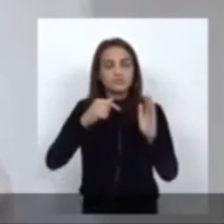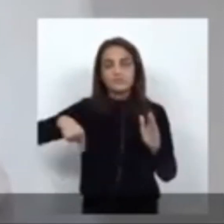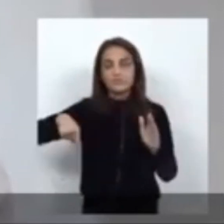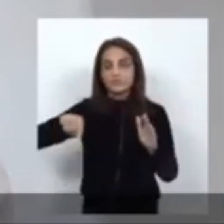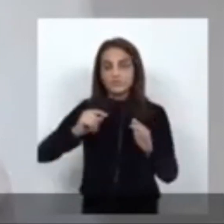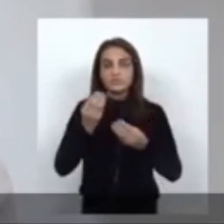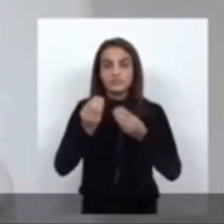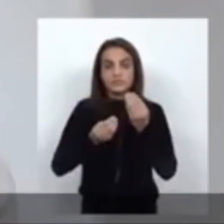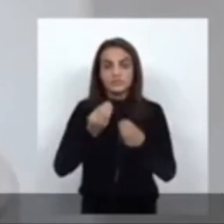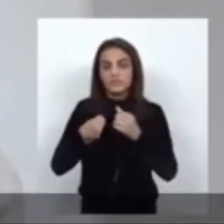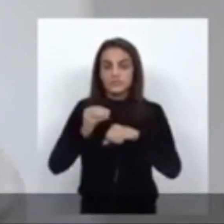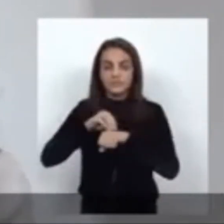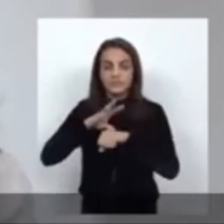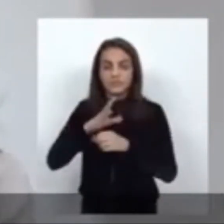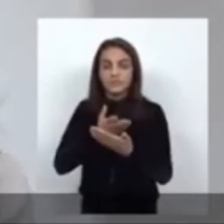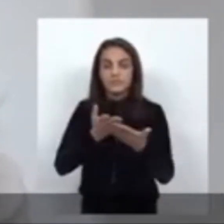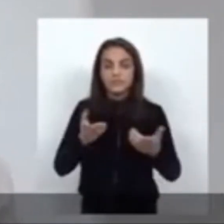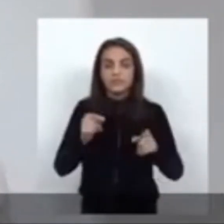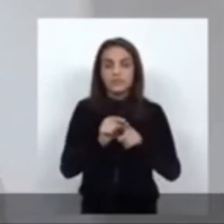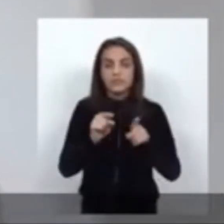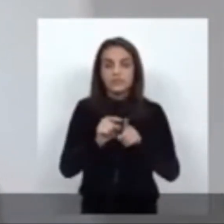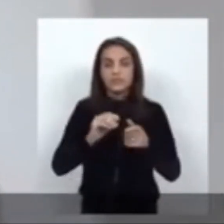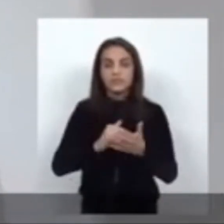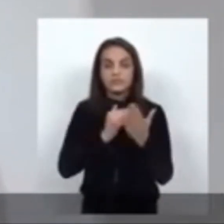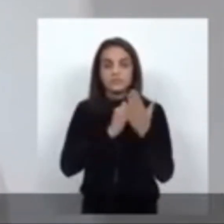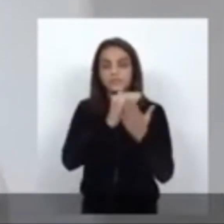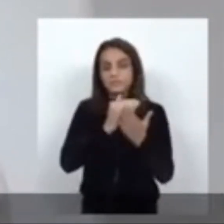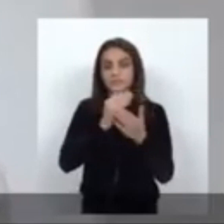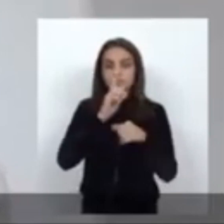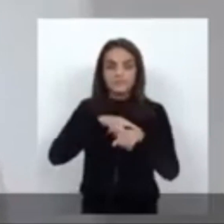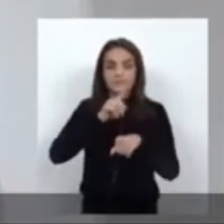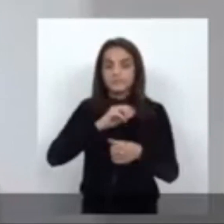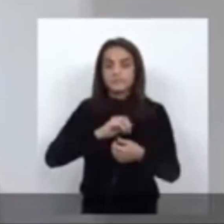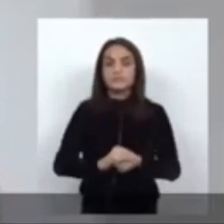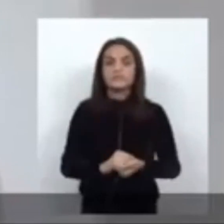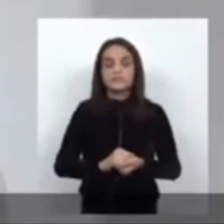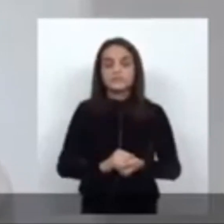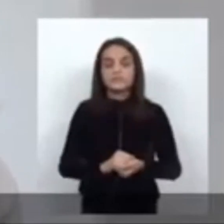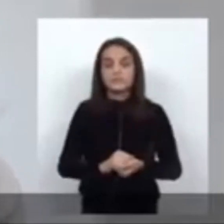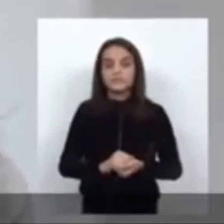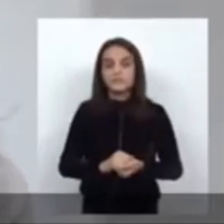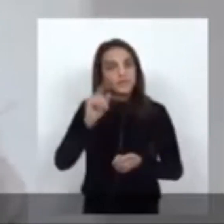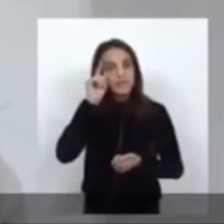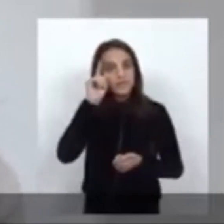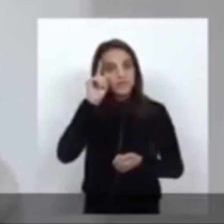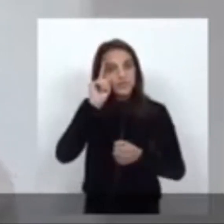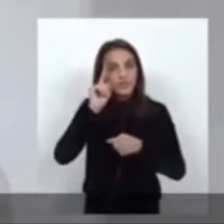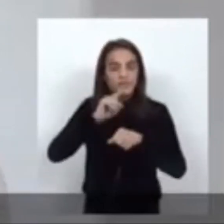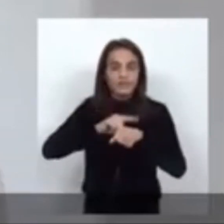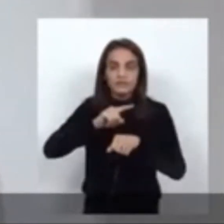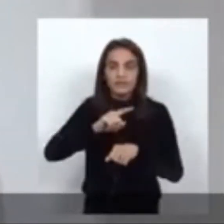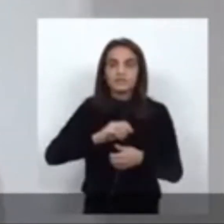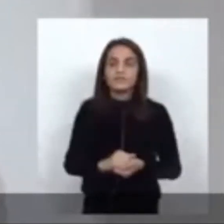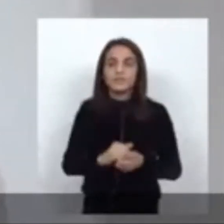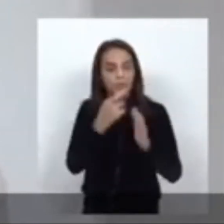realmente orientar vocês, a gente pode dar até um pouco mais de prazo para o registro, e não para ocorrer as etapas,